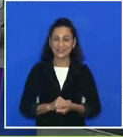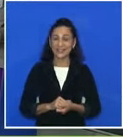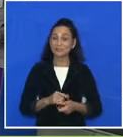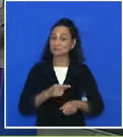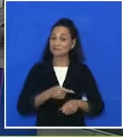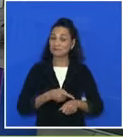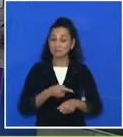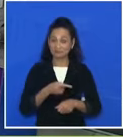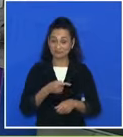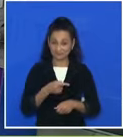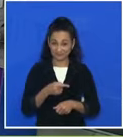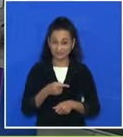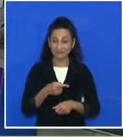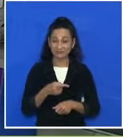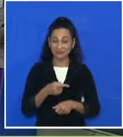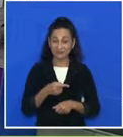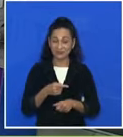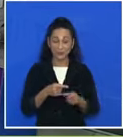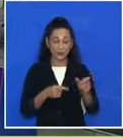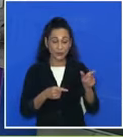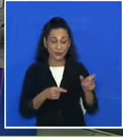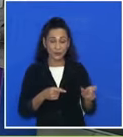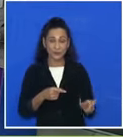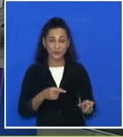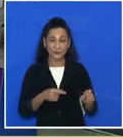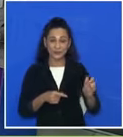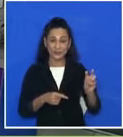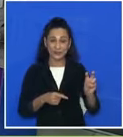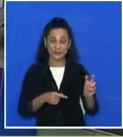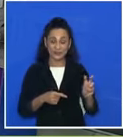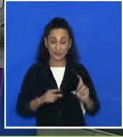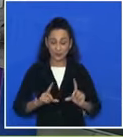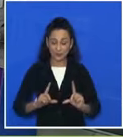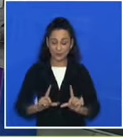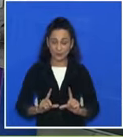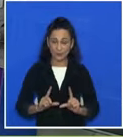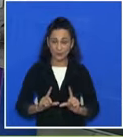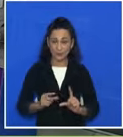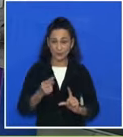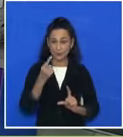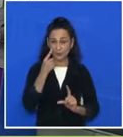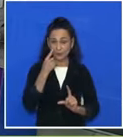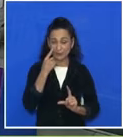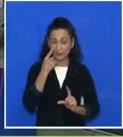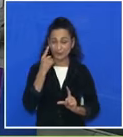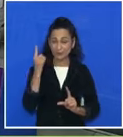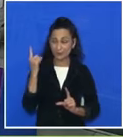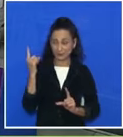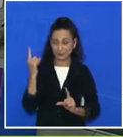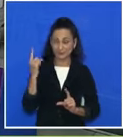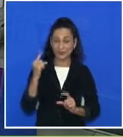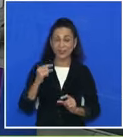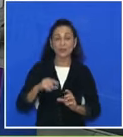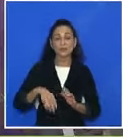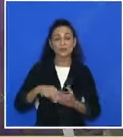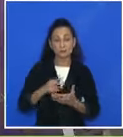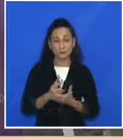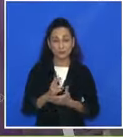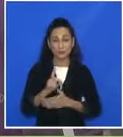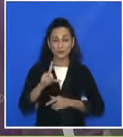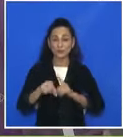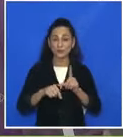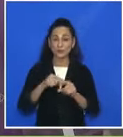Agora chegou a vez da coluna 5, já indicada embaixo, e vamos ao nosso sorteio.